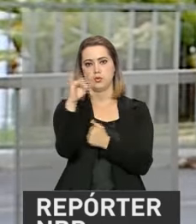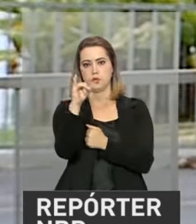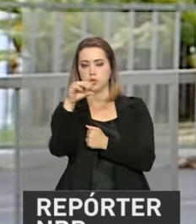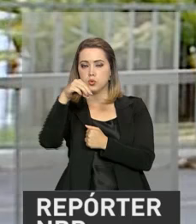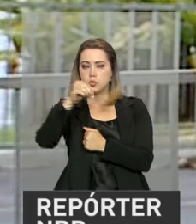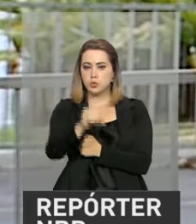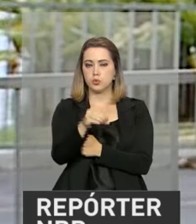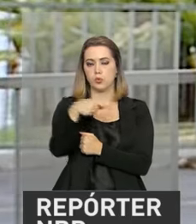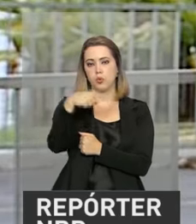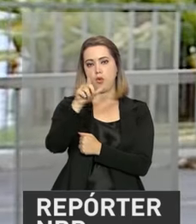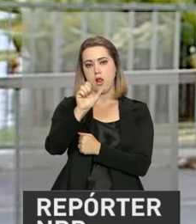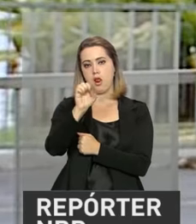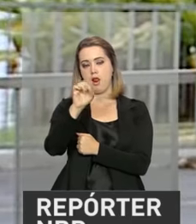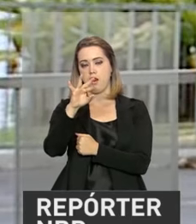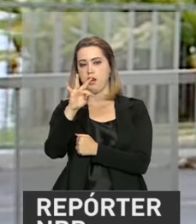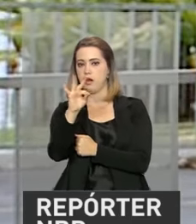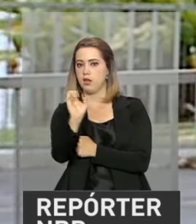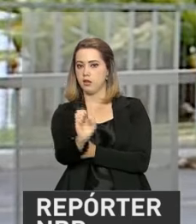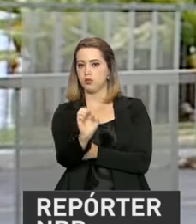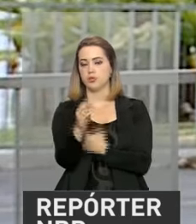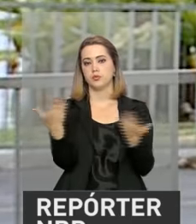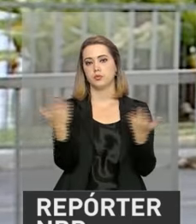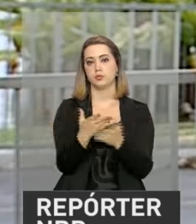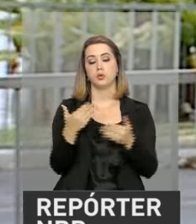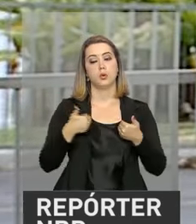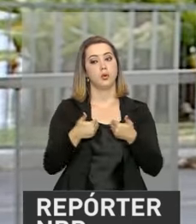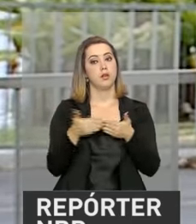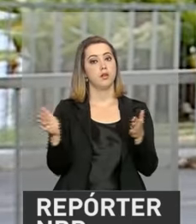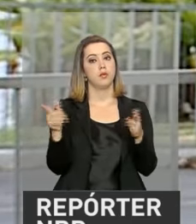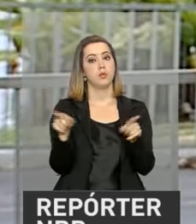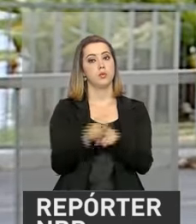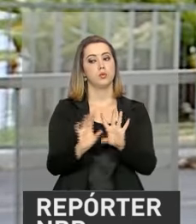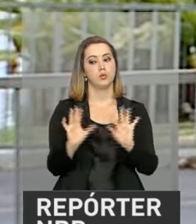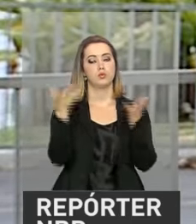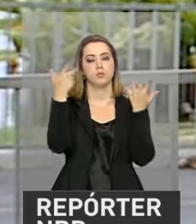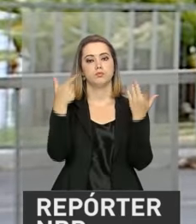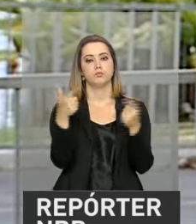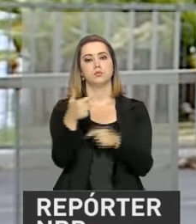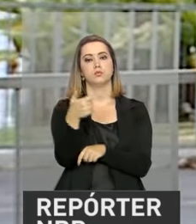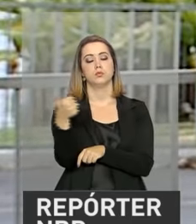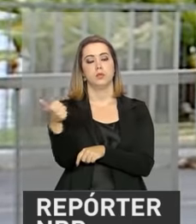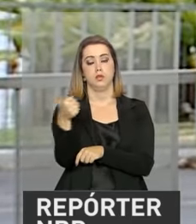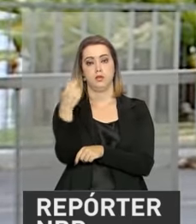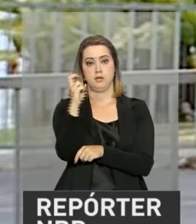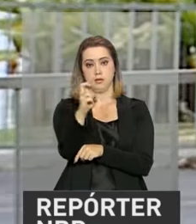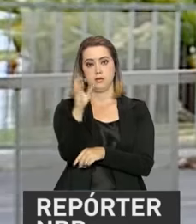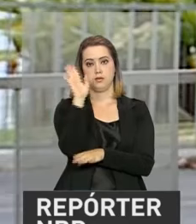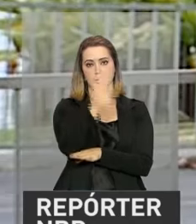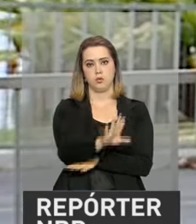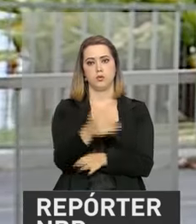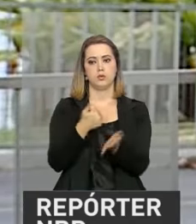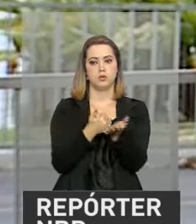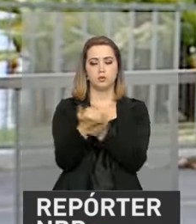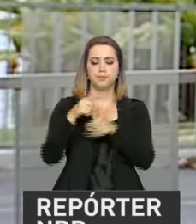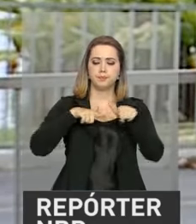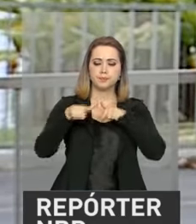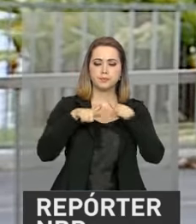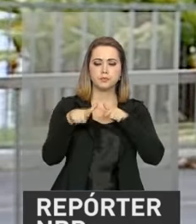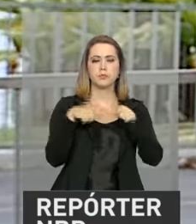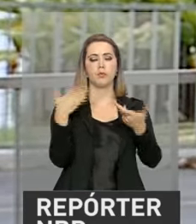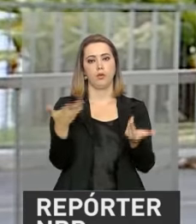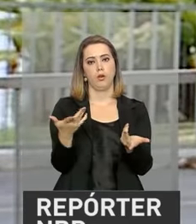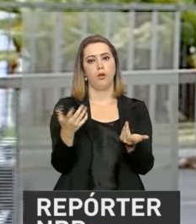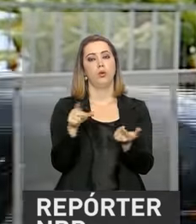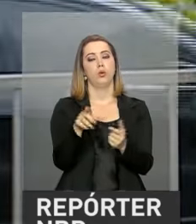16 horas, está começando a sessão solene de abertura da conferência. Às 17 horas, começa a sessão de trabalho. A comunidade